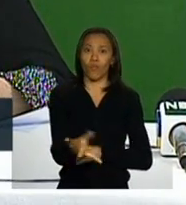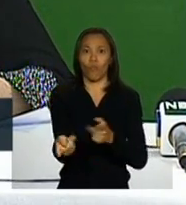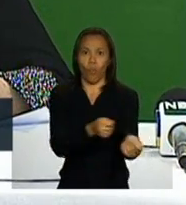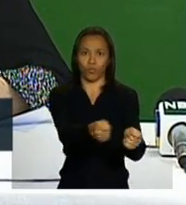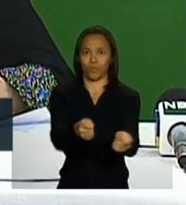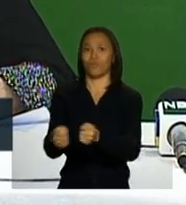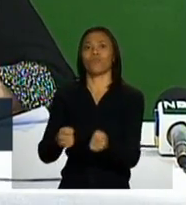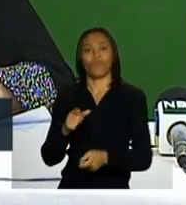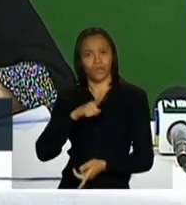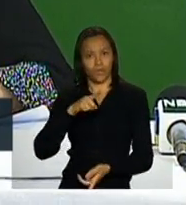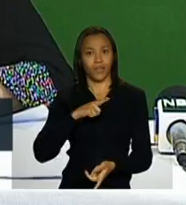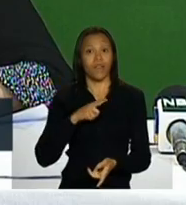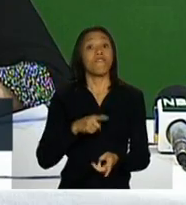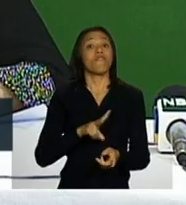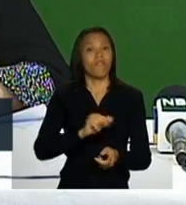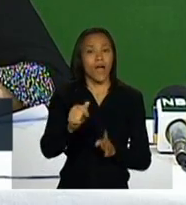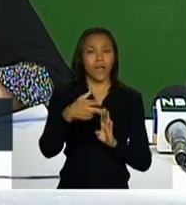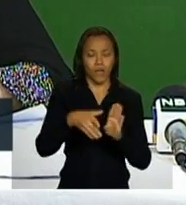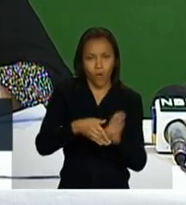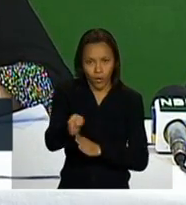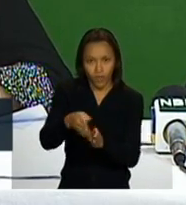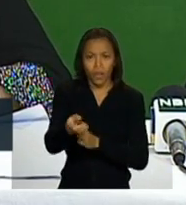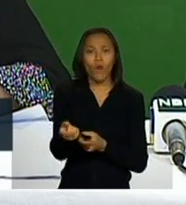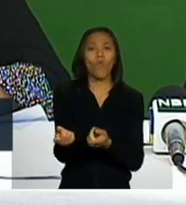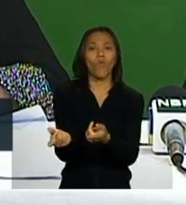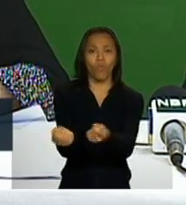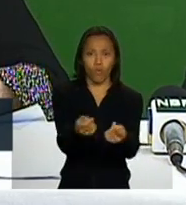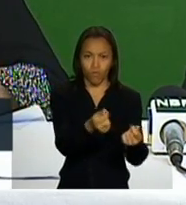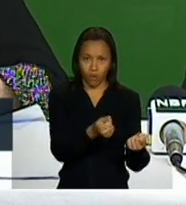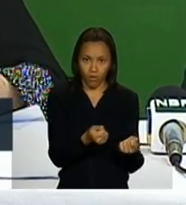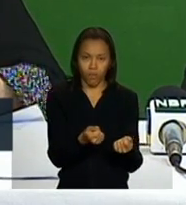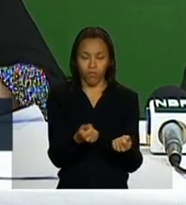monopólio, vai regular o preço entre